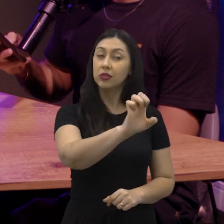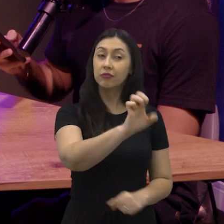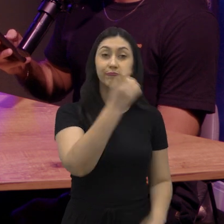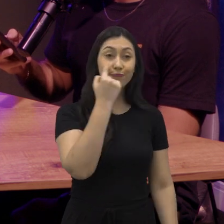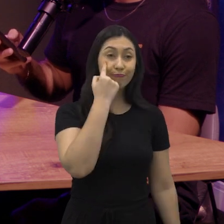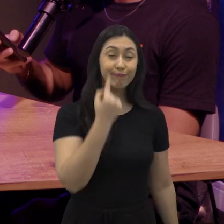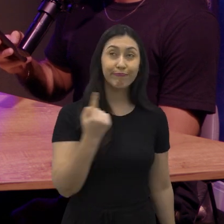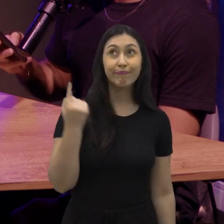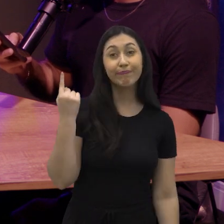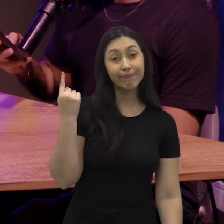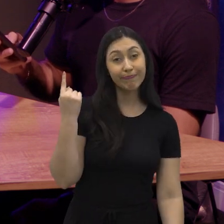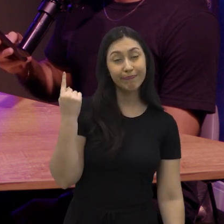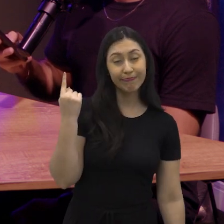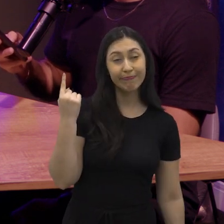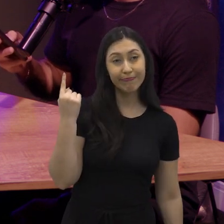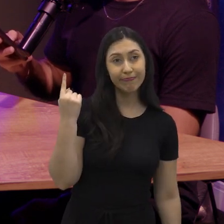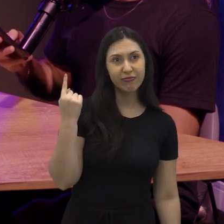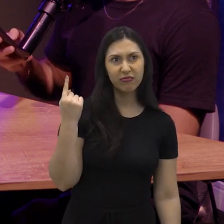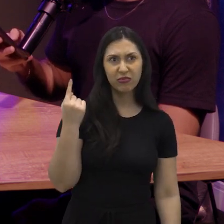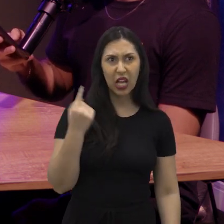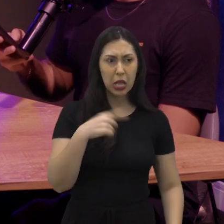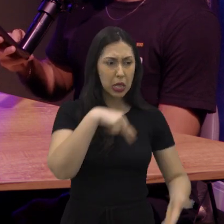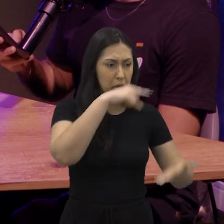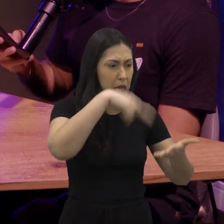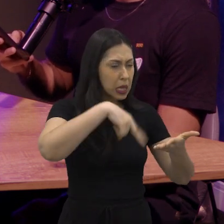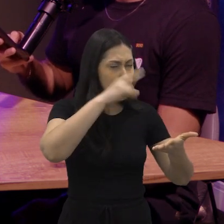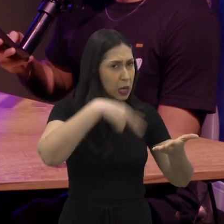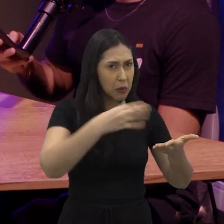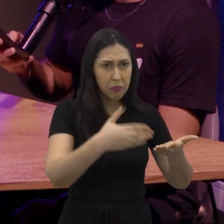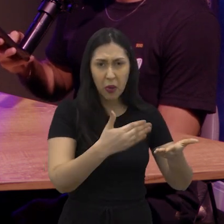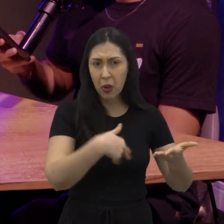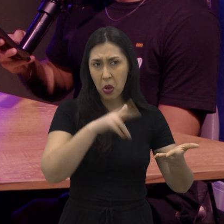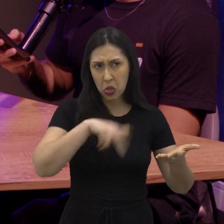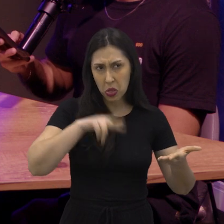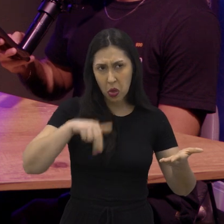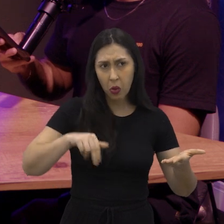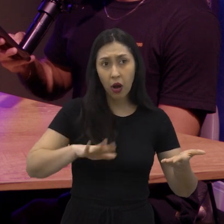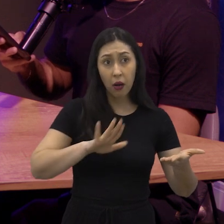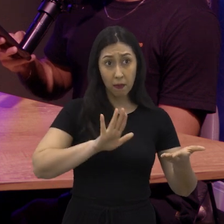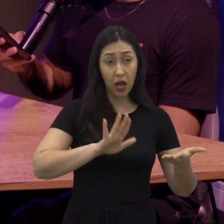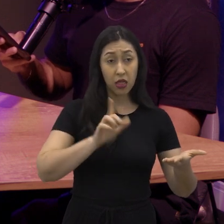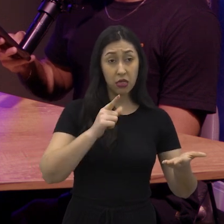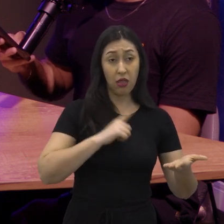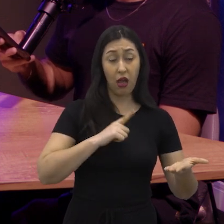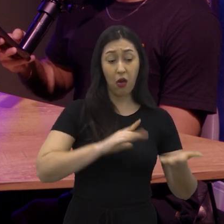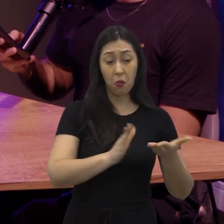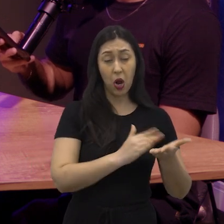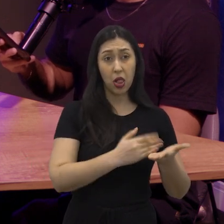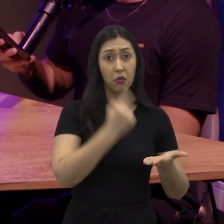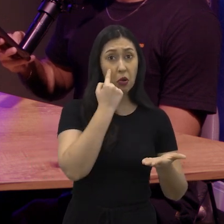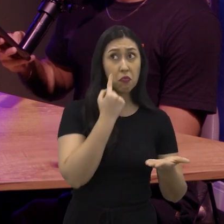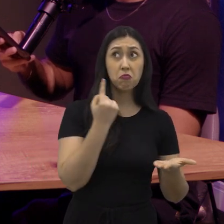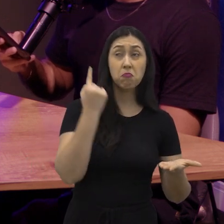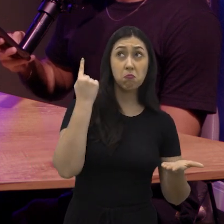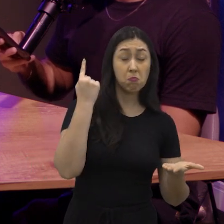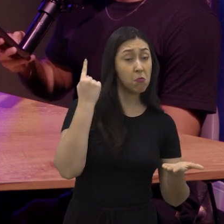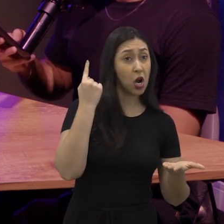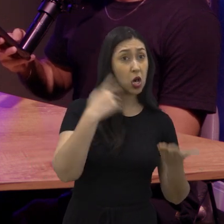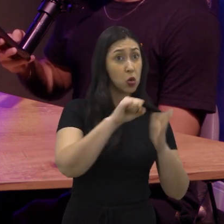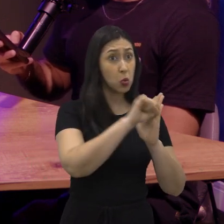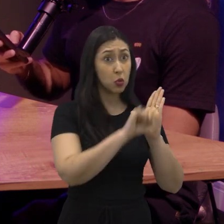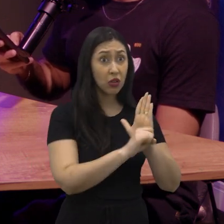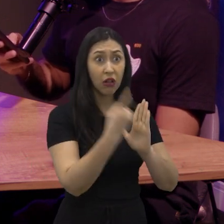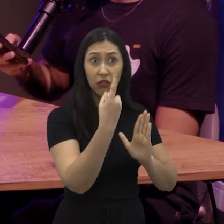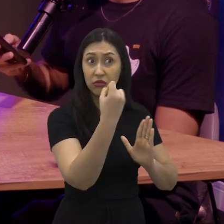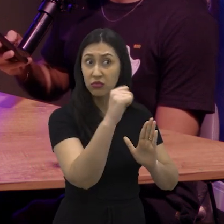não sei. O Walpole, eu nunca li. Ele tem um livro, O Castelo de Otranto, que é do século XVIII. Eu